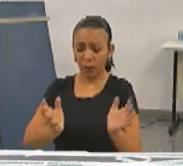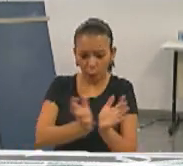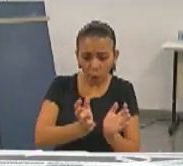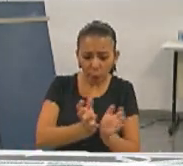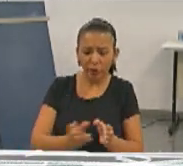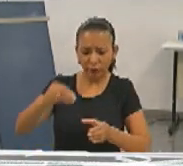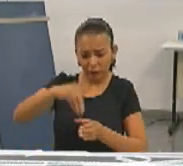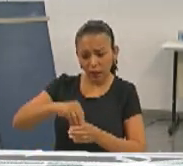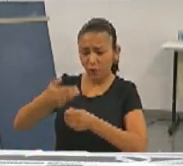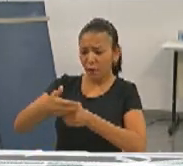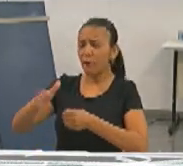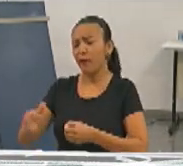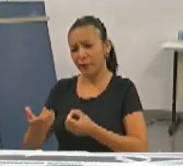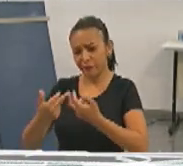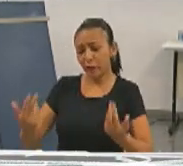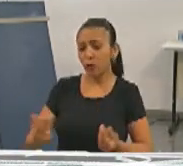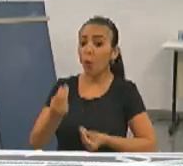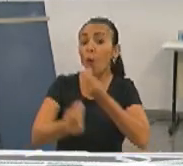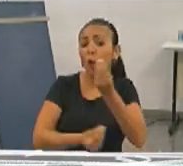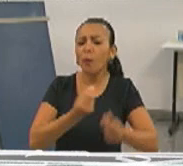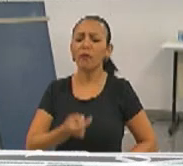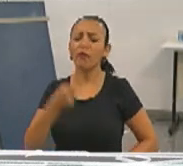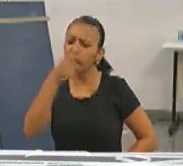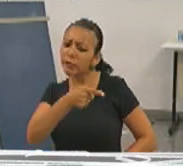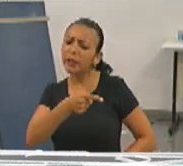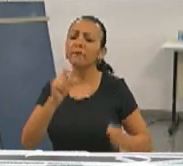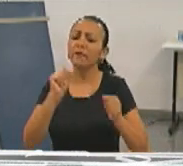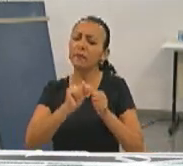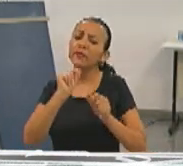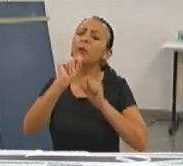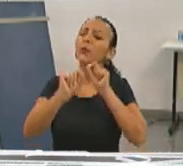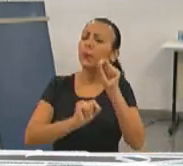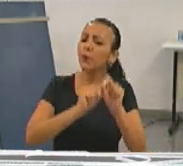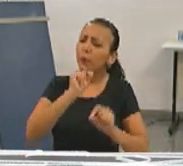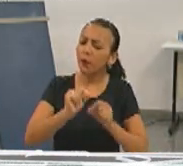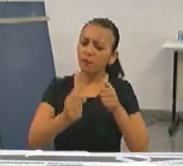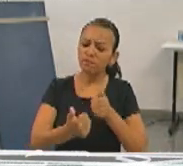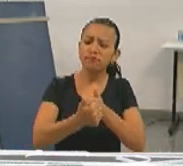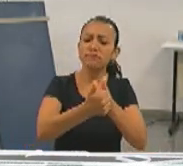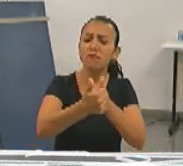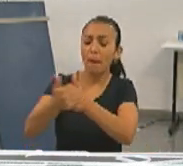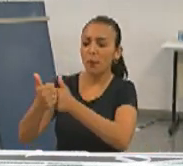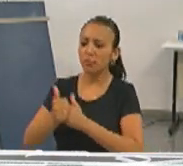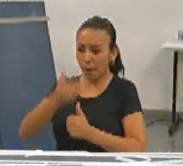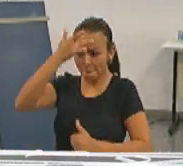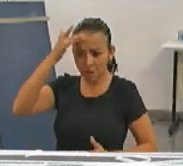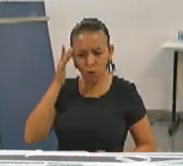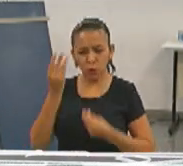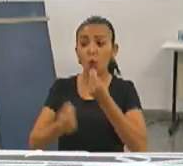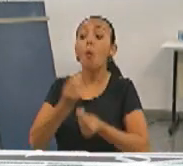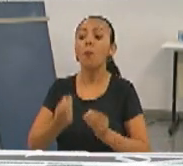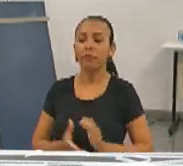etc. Como? Com que ações faria esta aproximação?